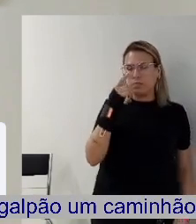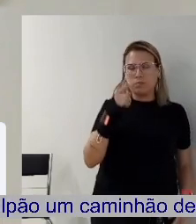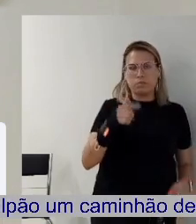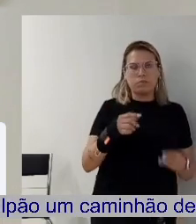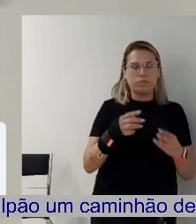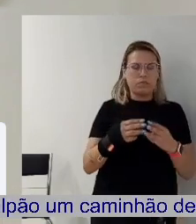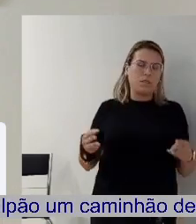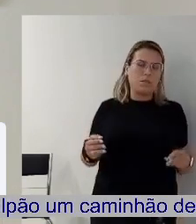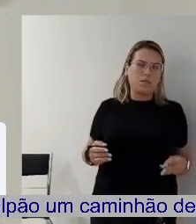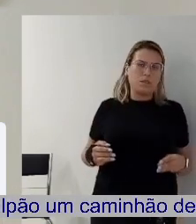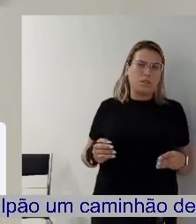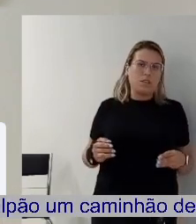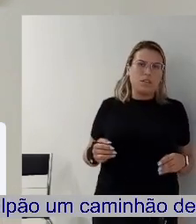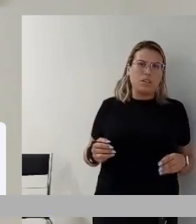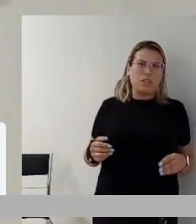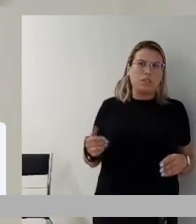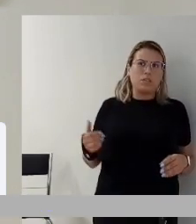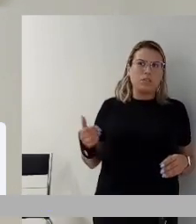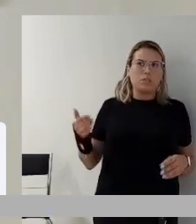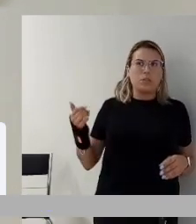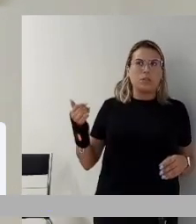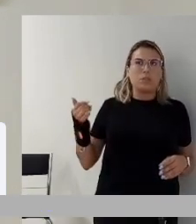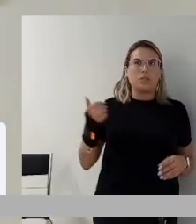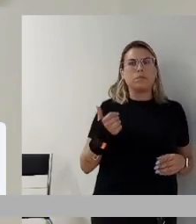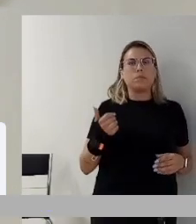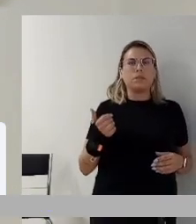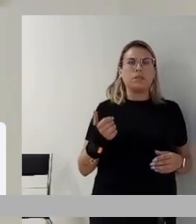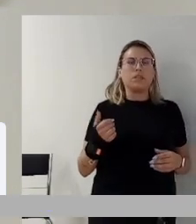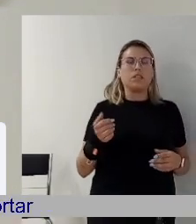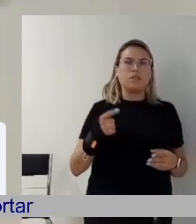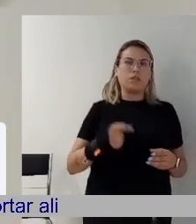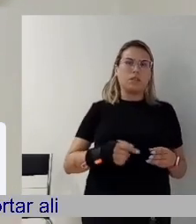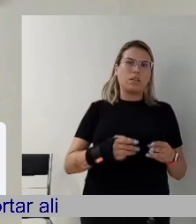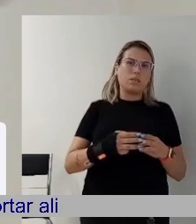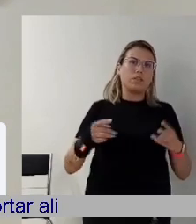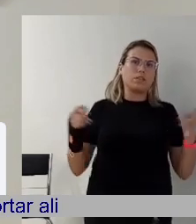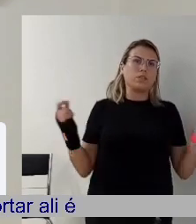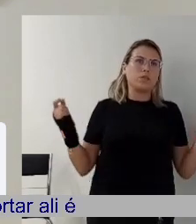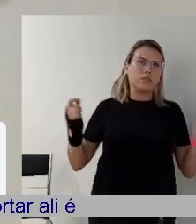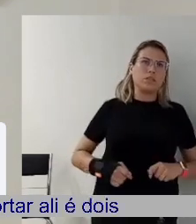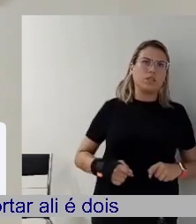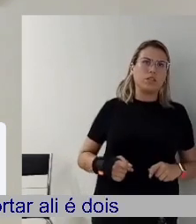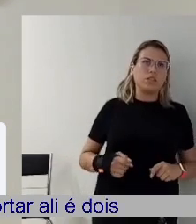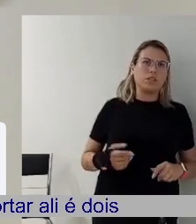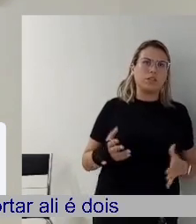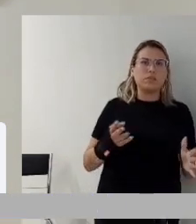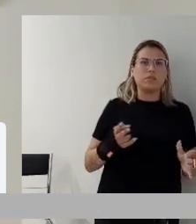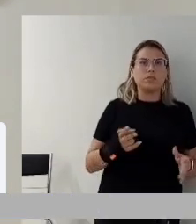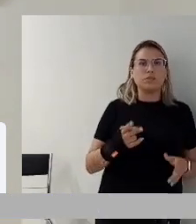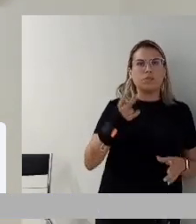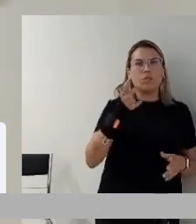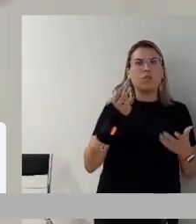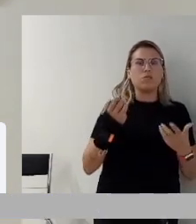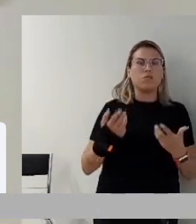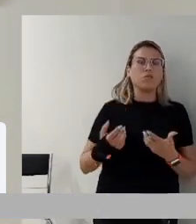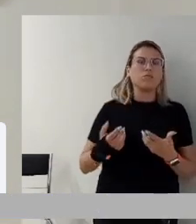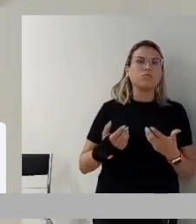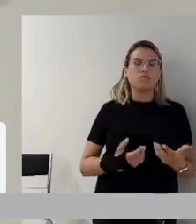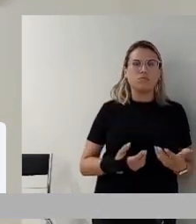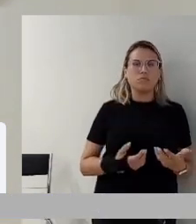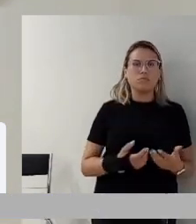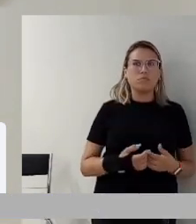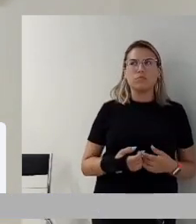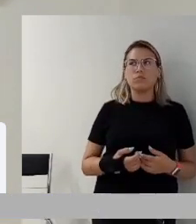de primeira né um caminhão que ele vai suportar ali e dois contê dois contê